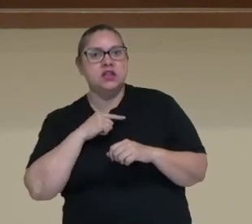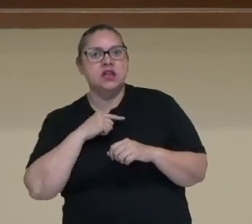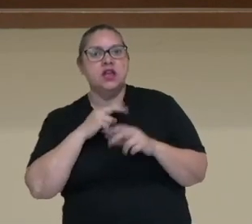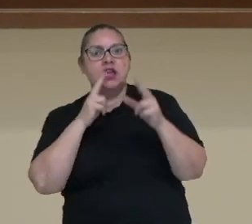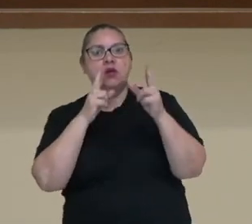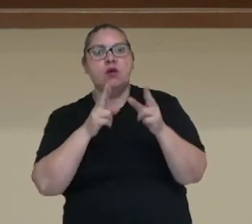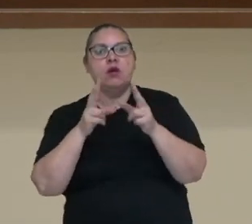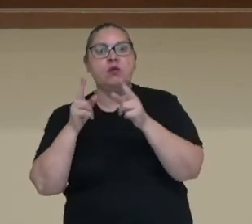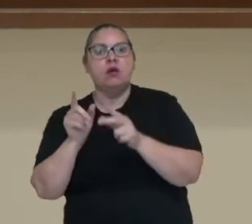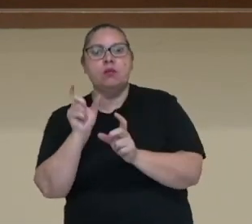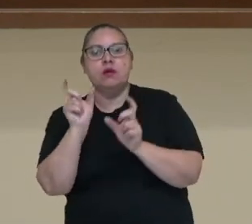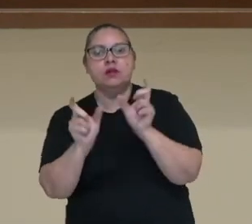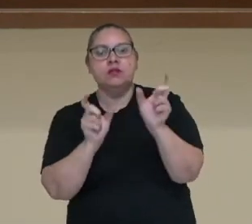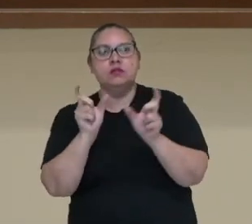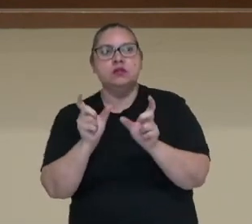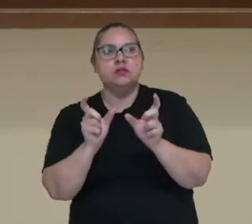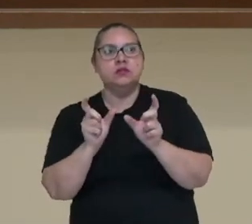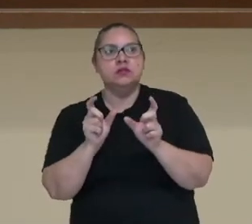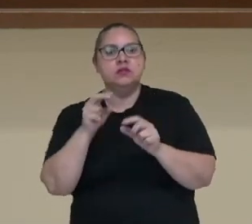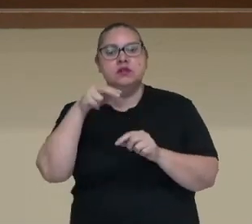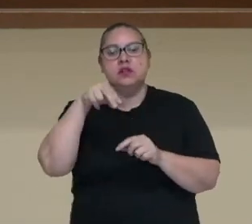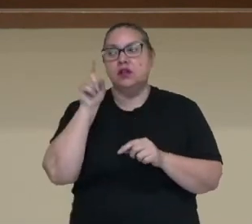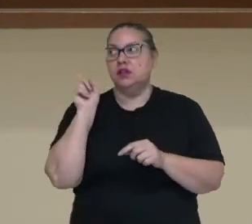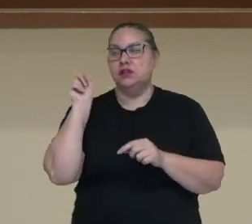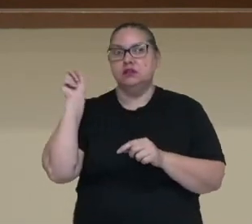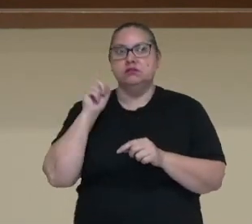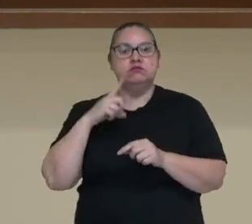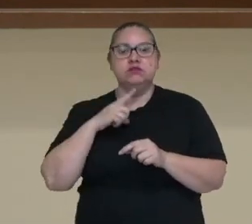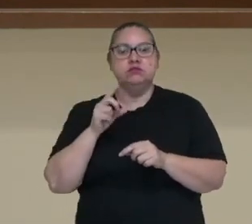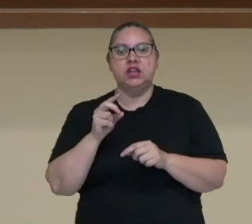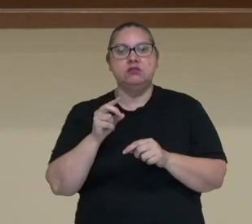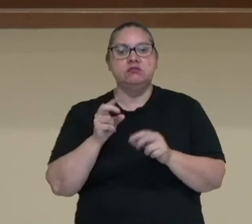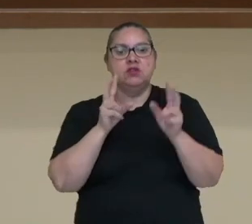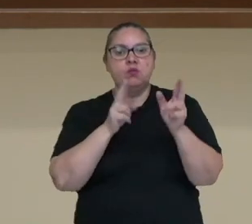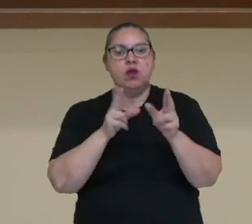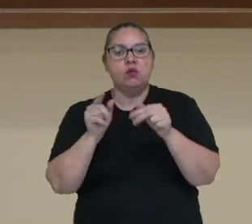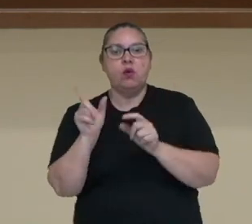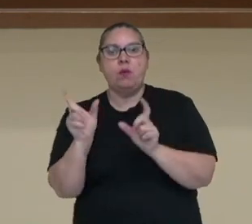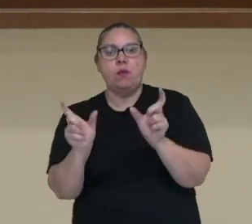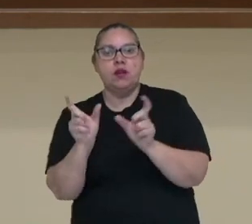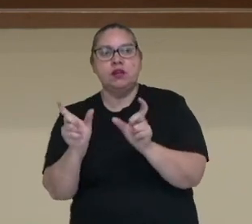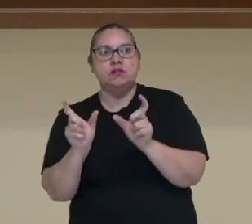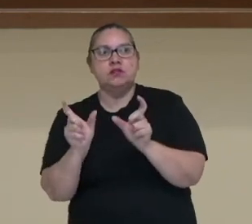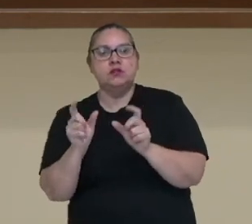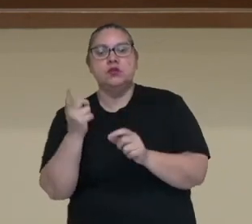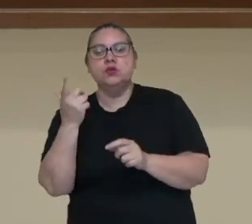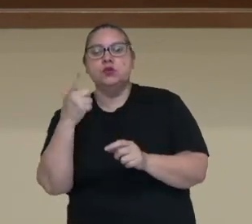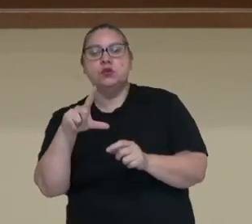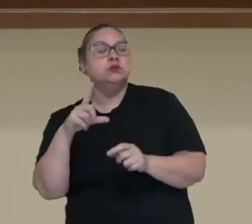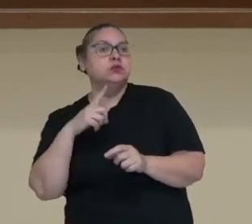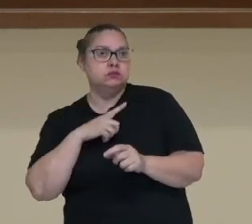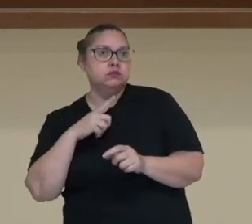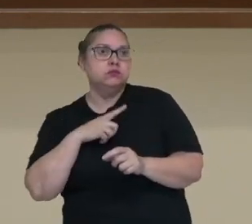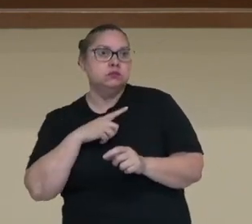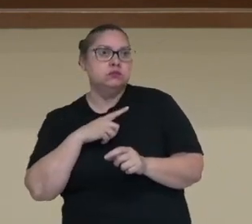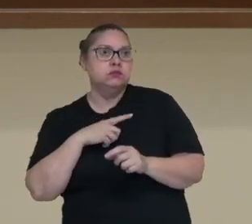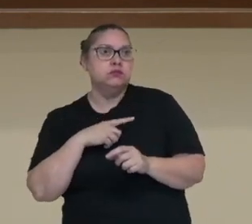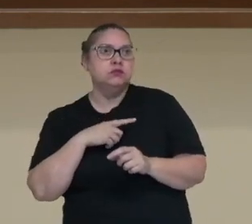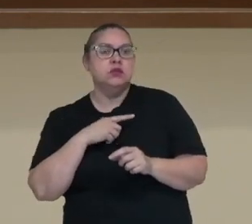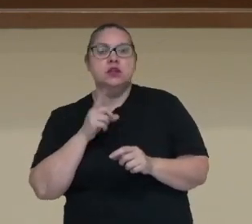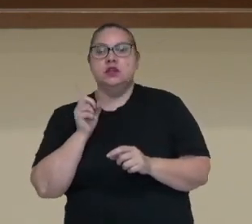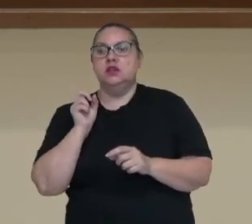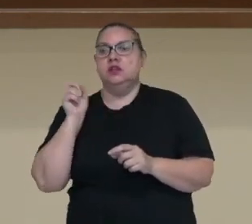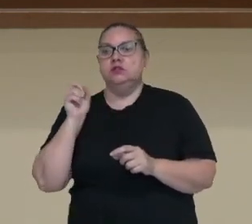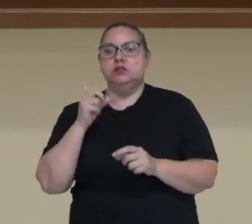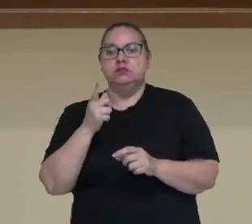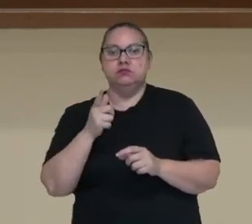ó. Nesse, por exemplo, eu não tenho rimas, ó. Mas em outros eu tenho. Este que